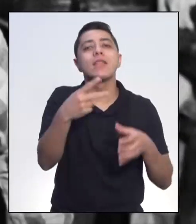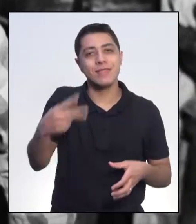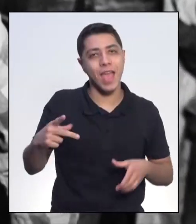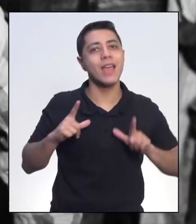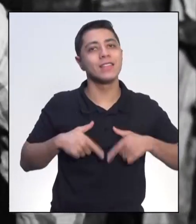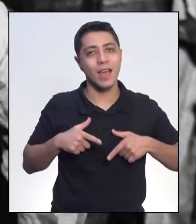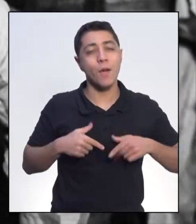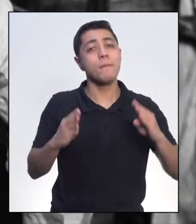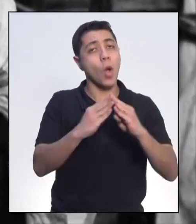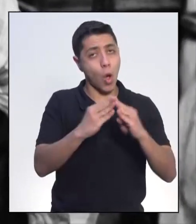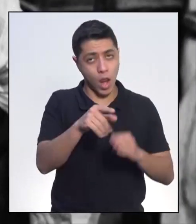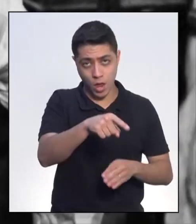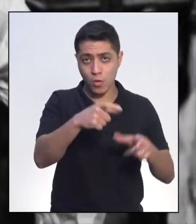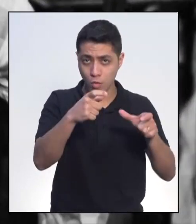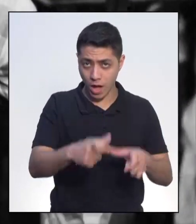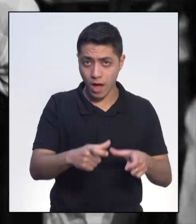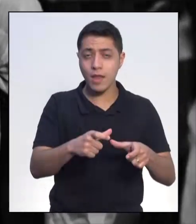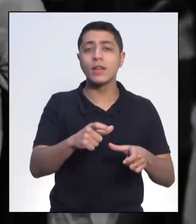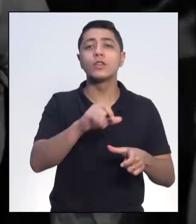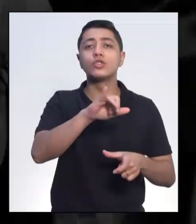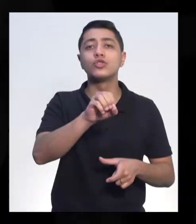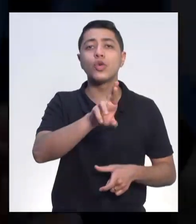Cisjordânia, incluindo Jerusalém Oriental.